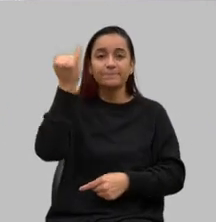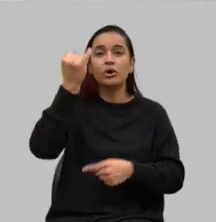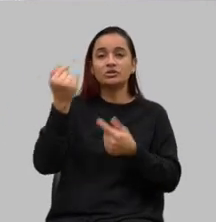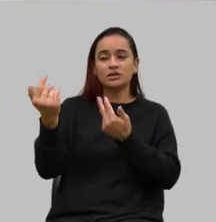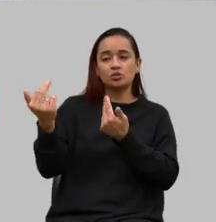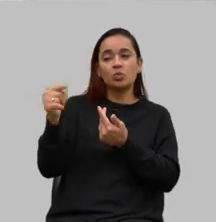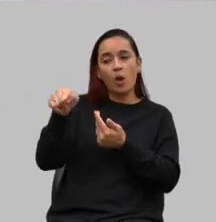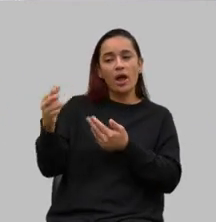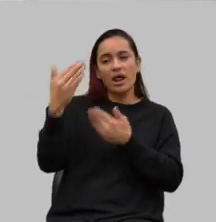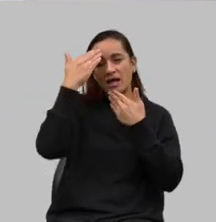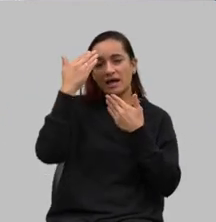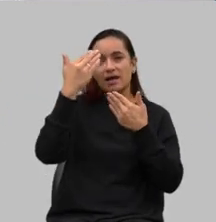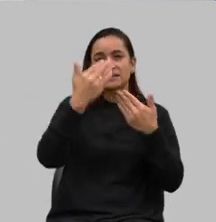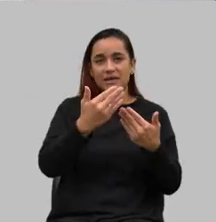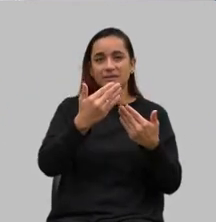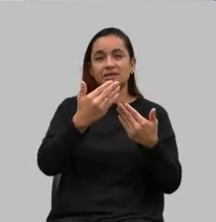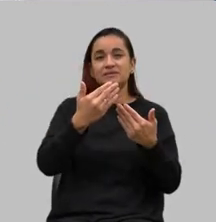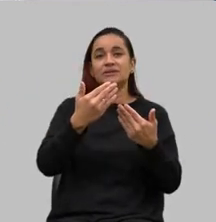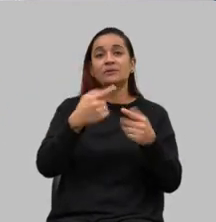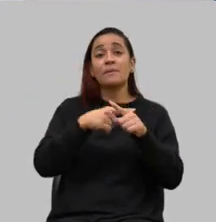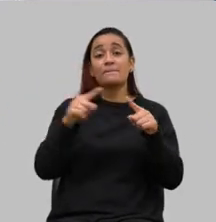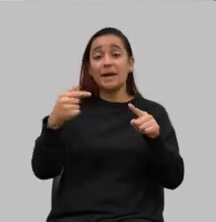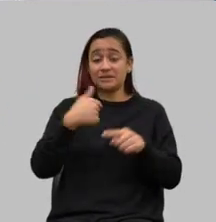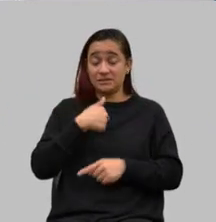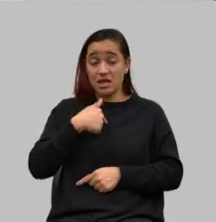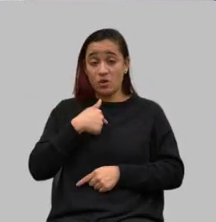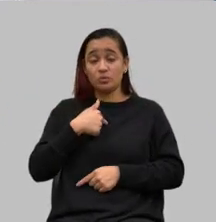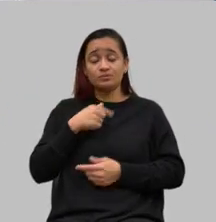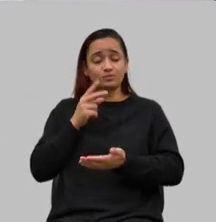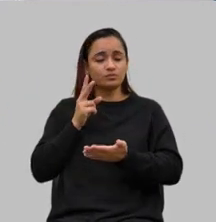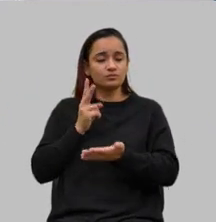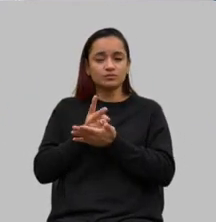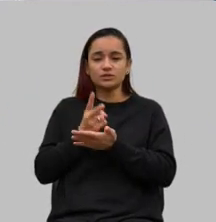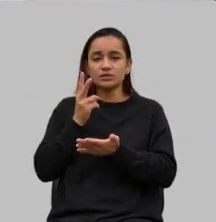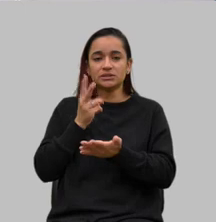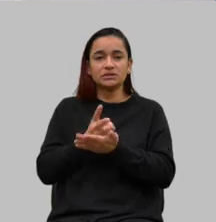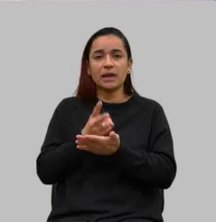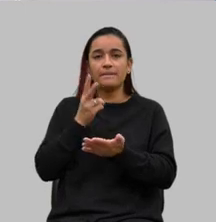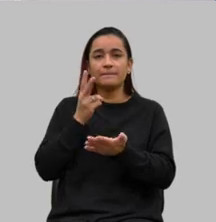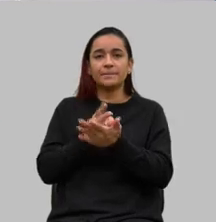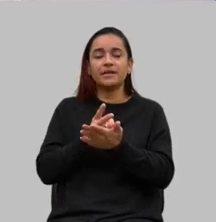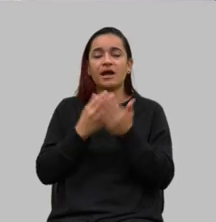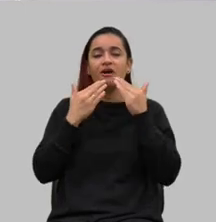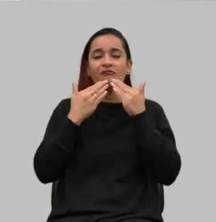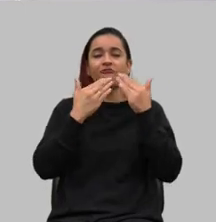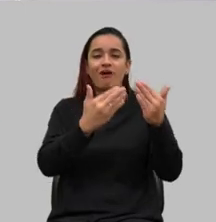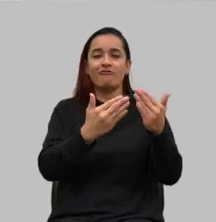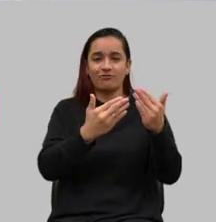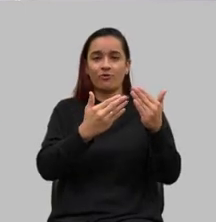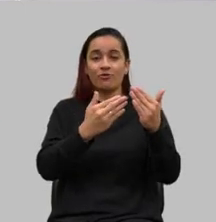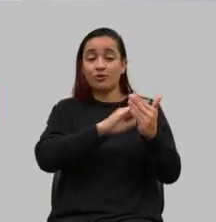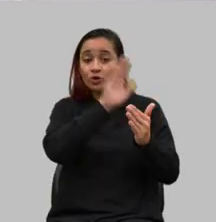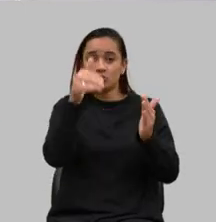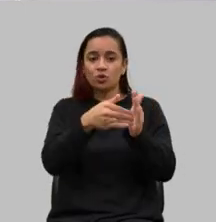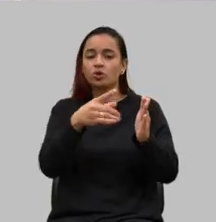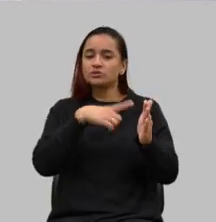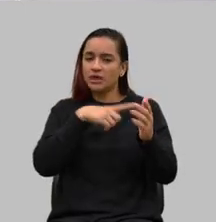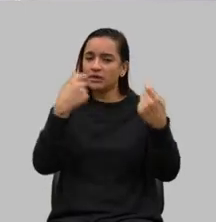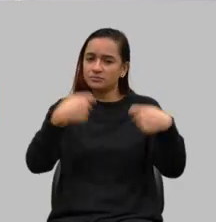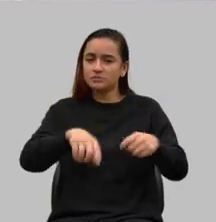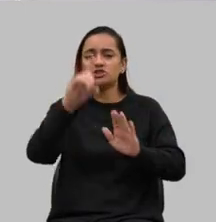me agradecendo Mas eu sou sempre eh a favor de que todos tenham direito de de fala